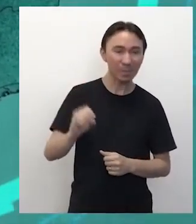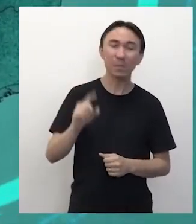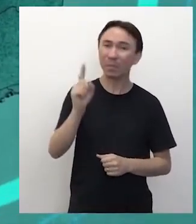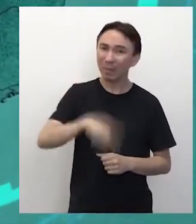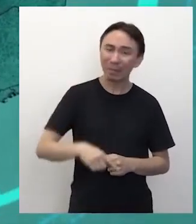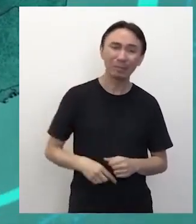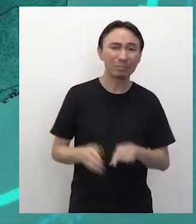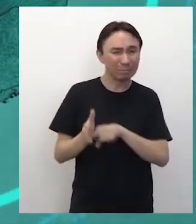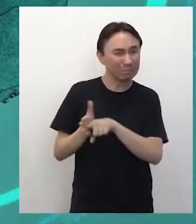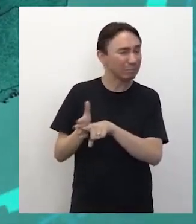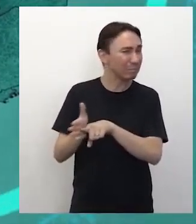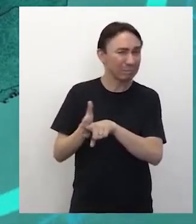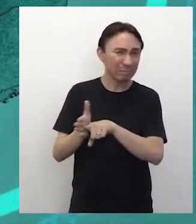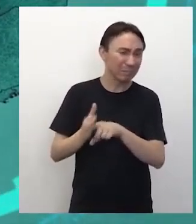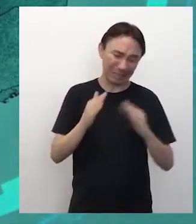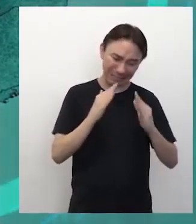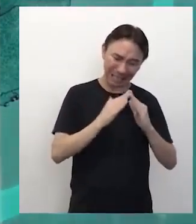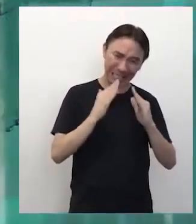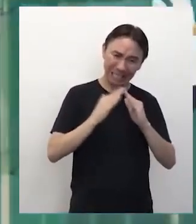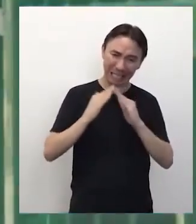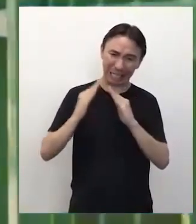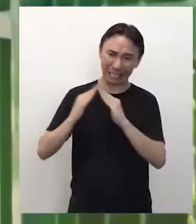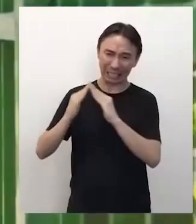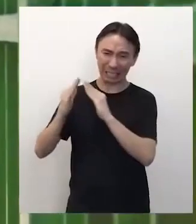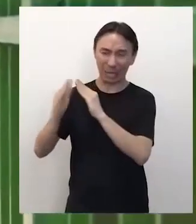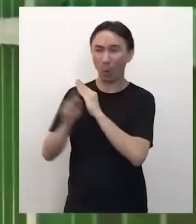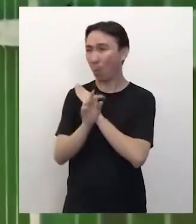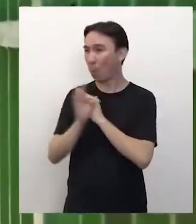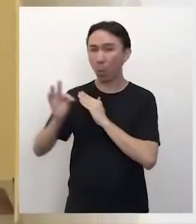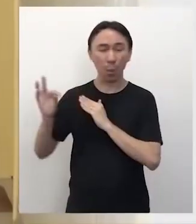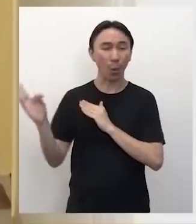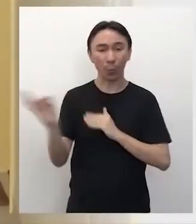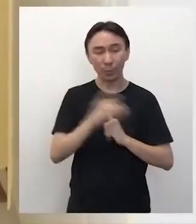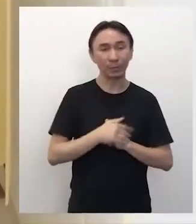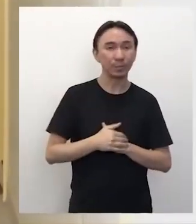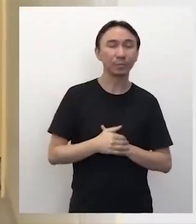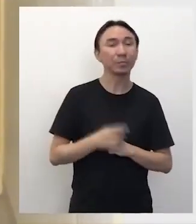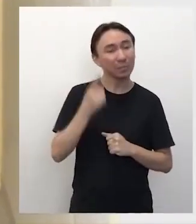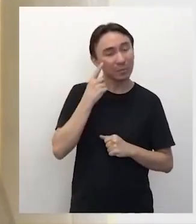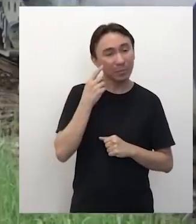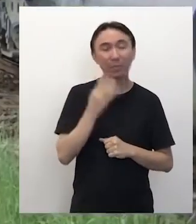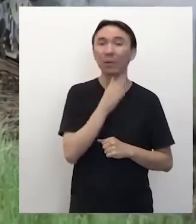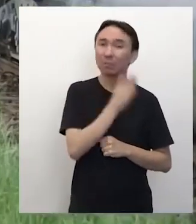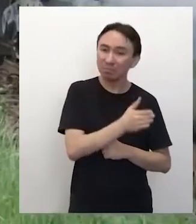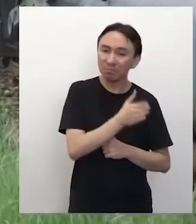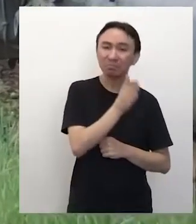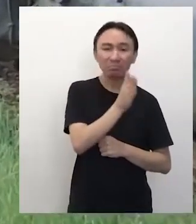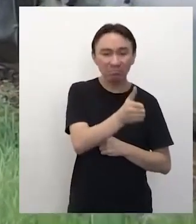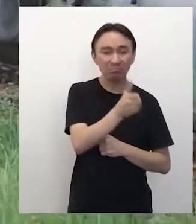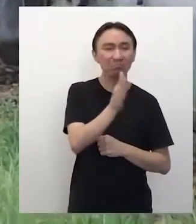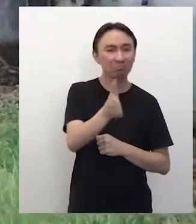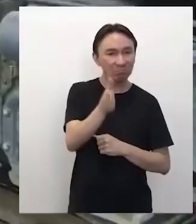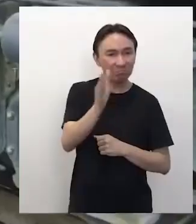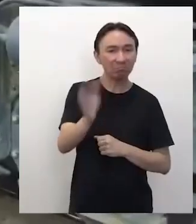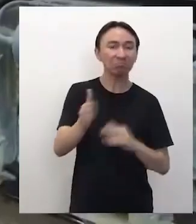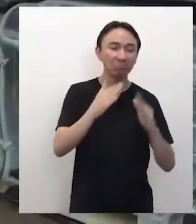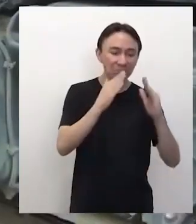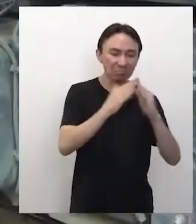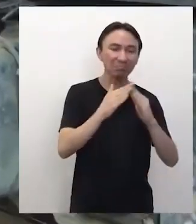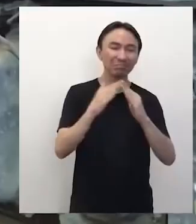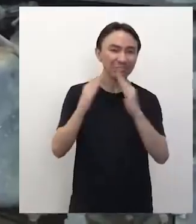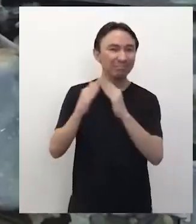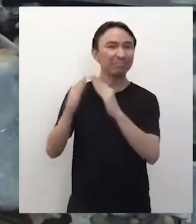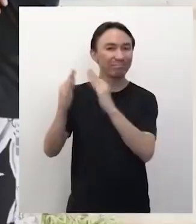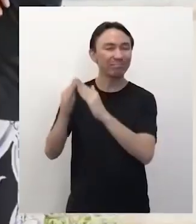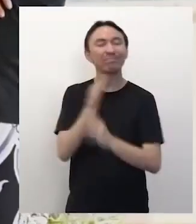a todos os domicílios brasileiros. Os recenseadores do IBGE vão de porta em porta, em cada cidade,